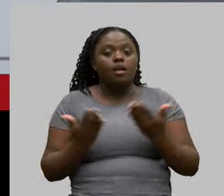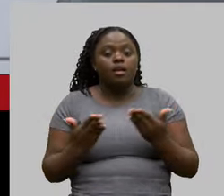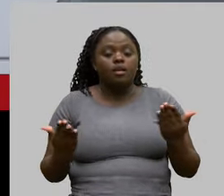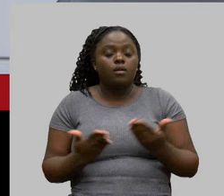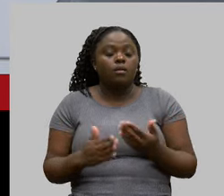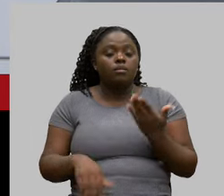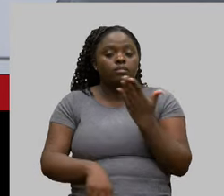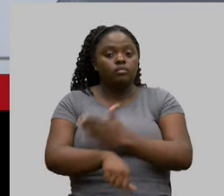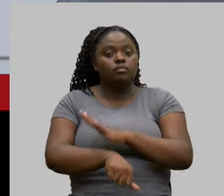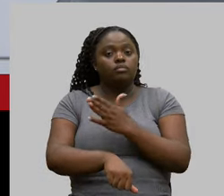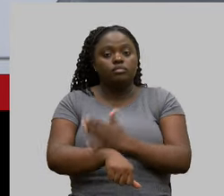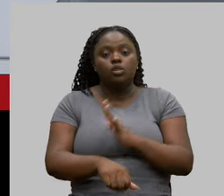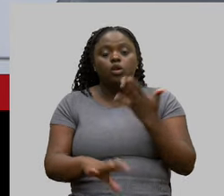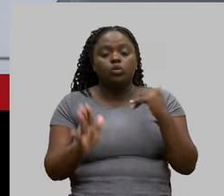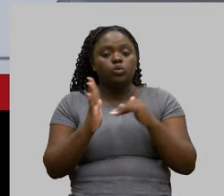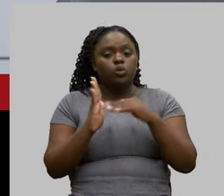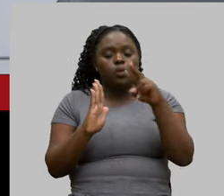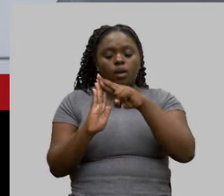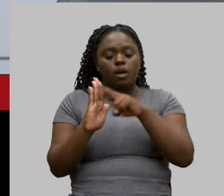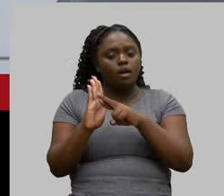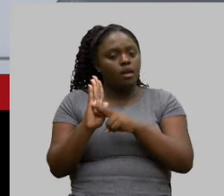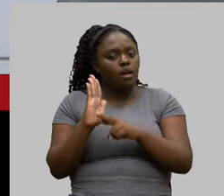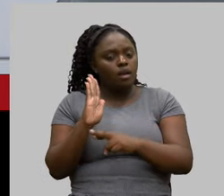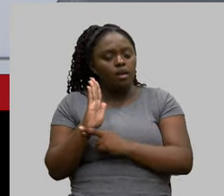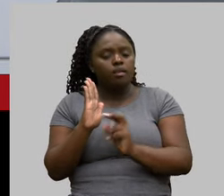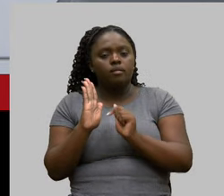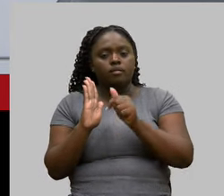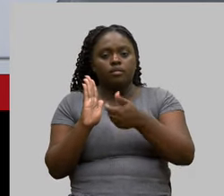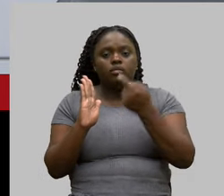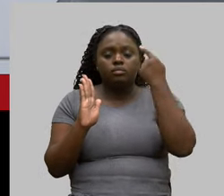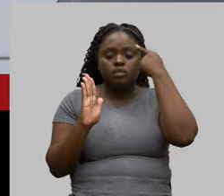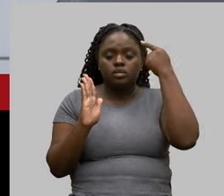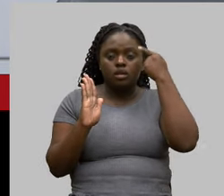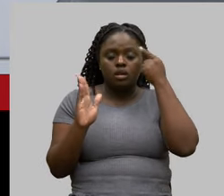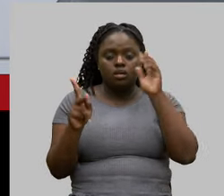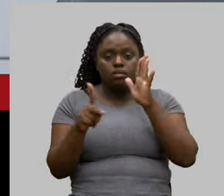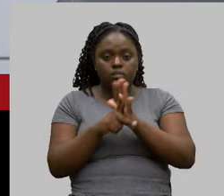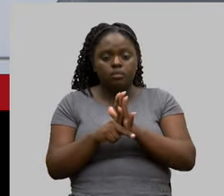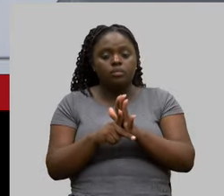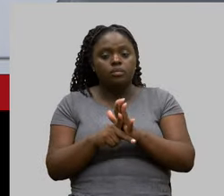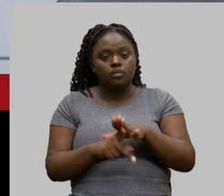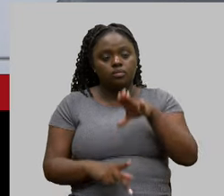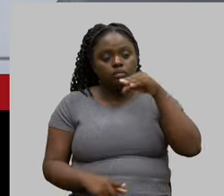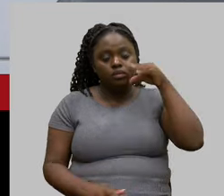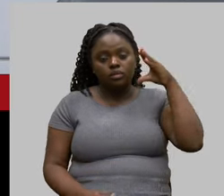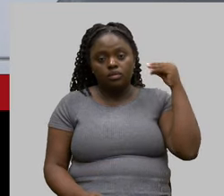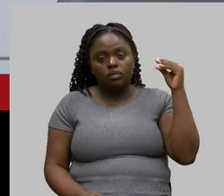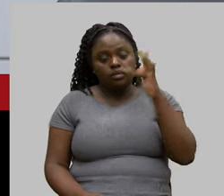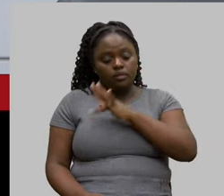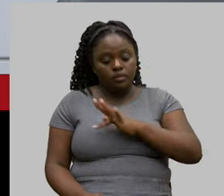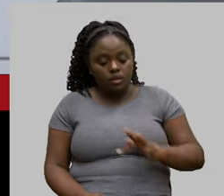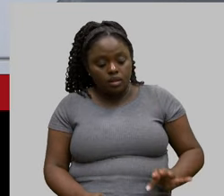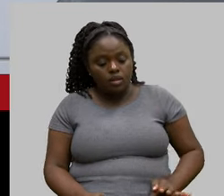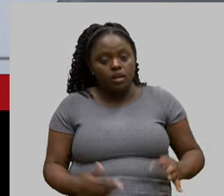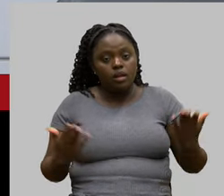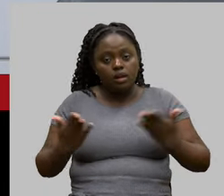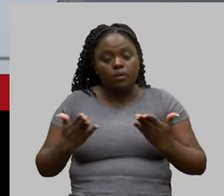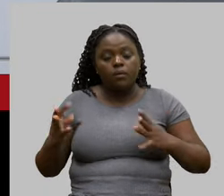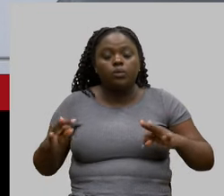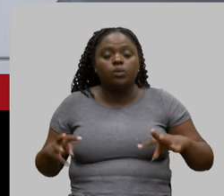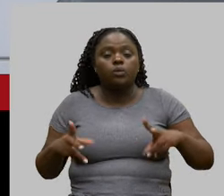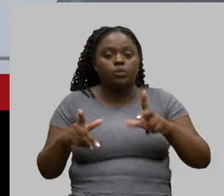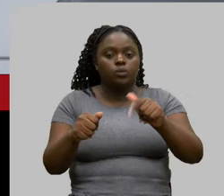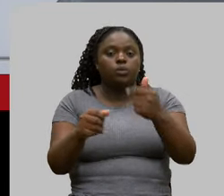forma automática todas as regras que foram feitas e pensadas para os servidores federais serem aplicadas a todos os municípios